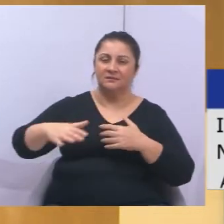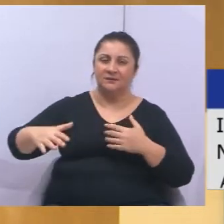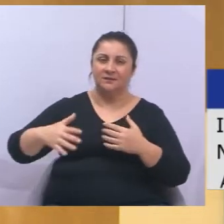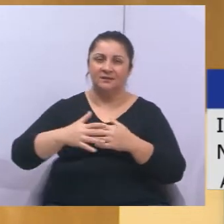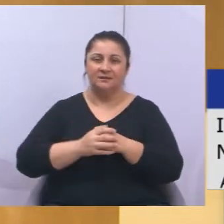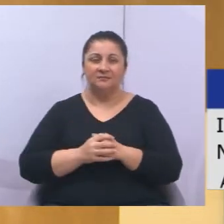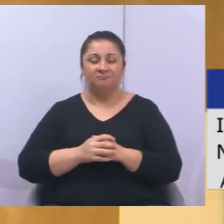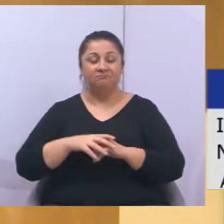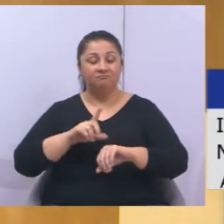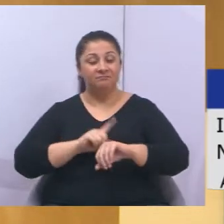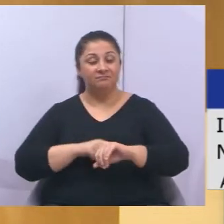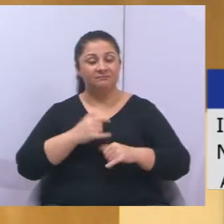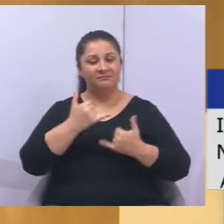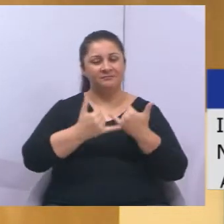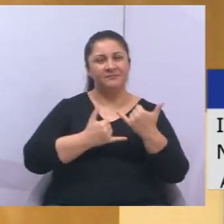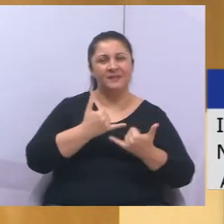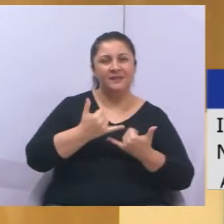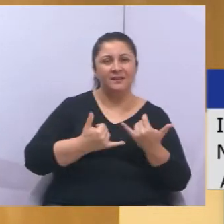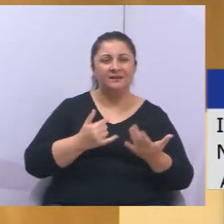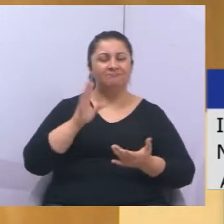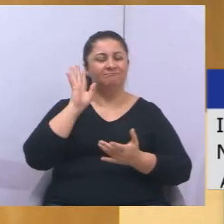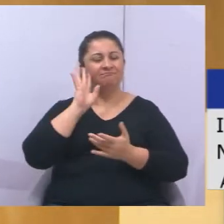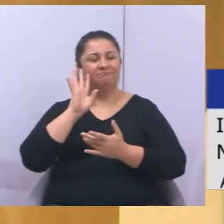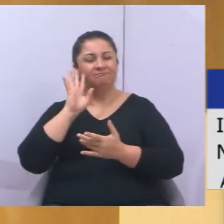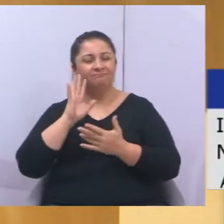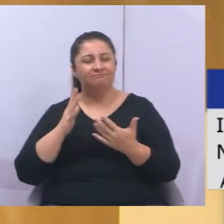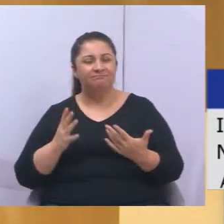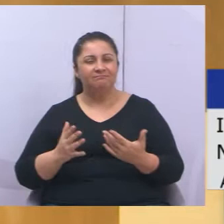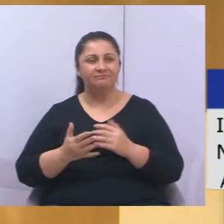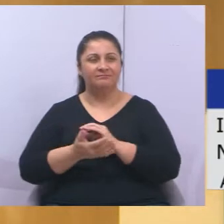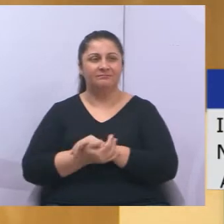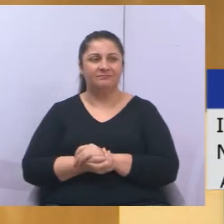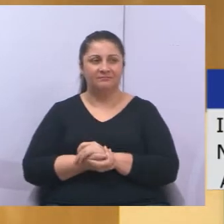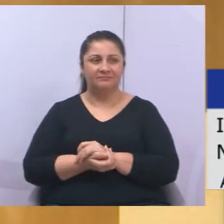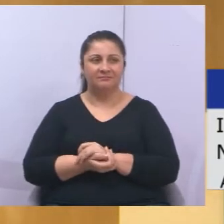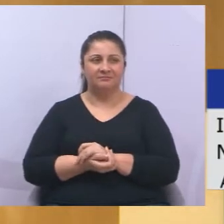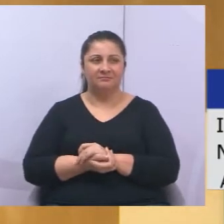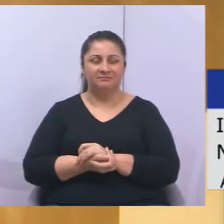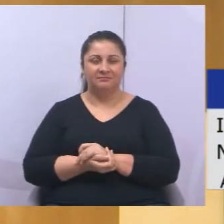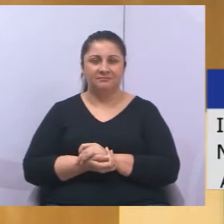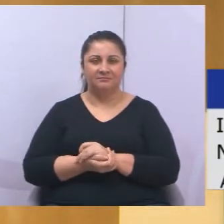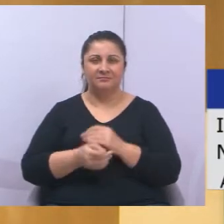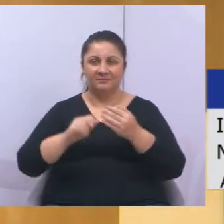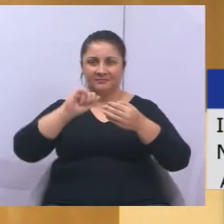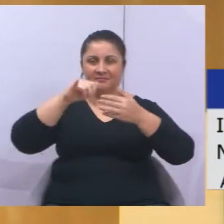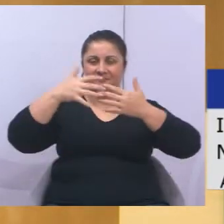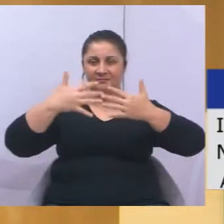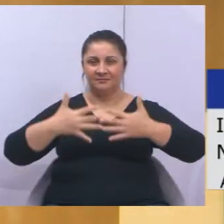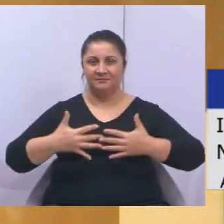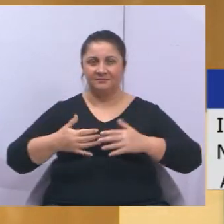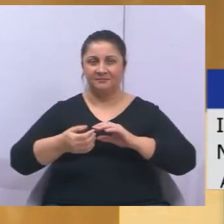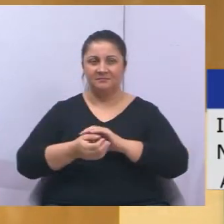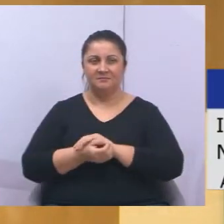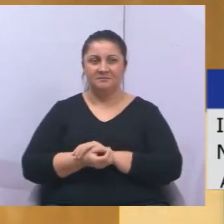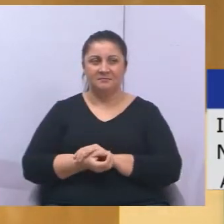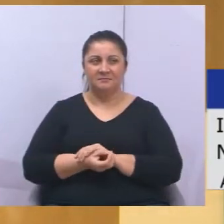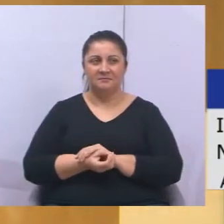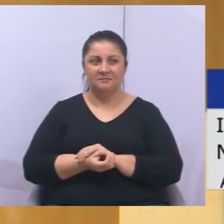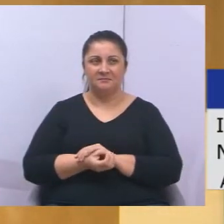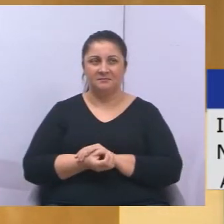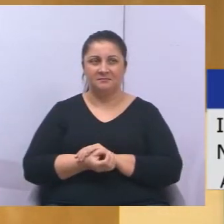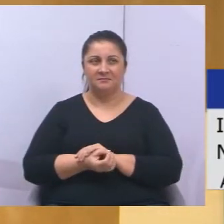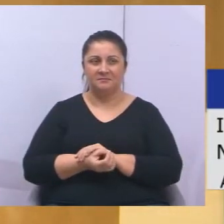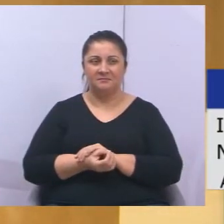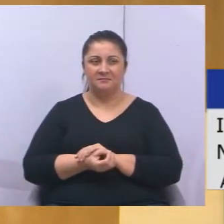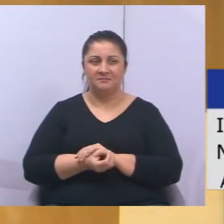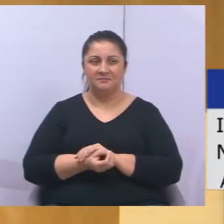um momento de brincadeira saudável. E aqui, na nossa justificativa, vereadores, eu quero mostrar